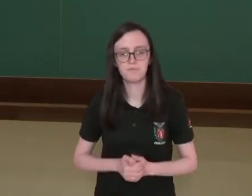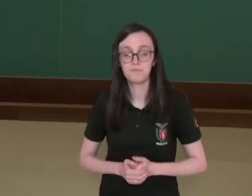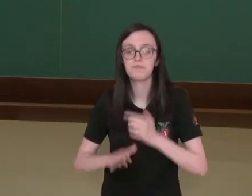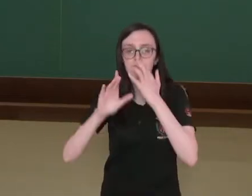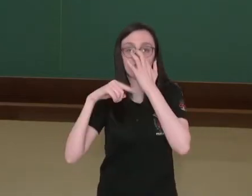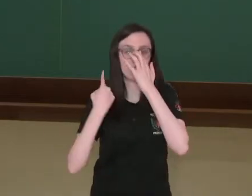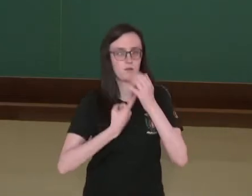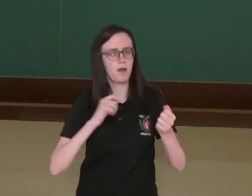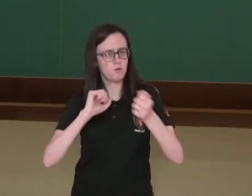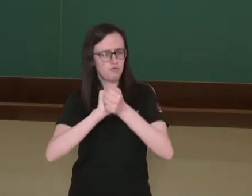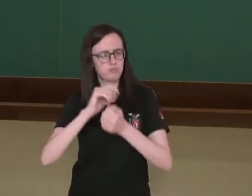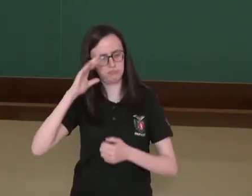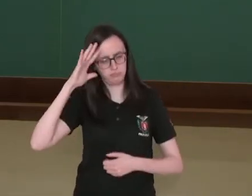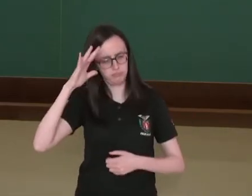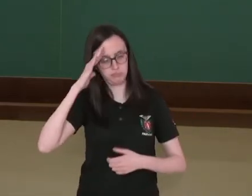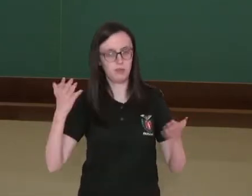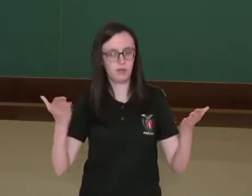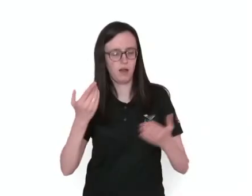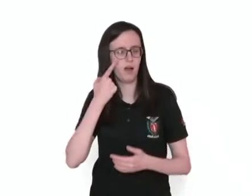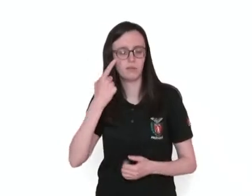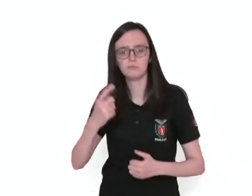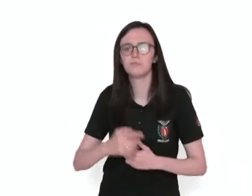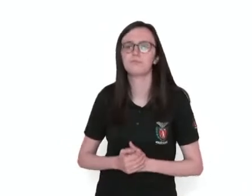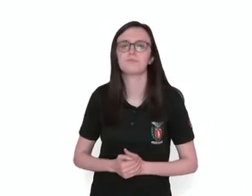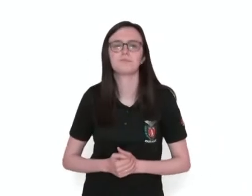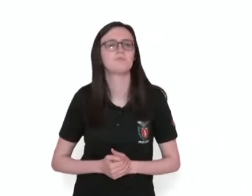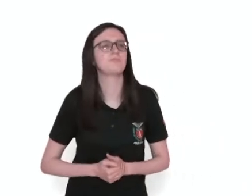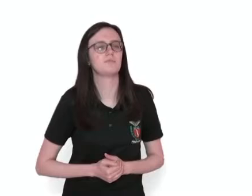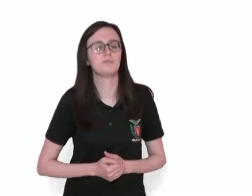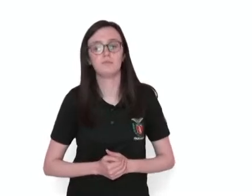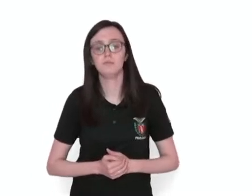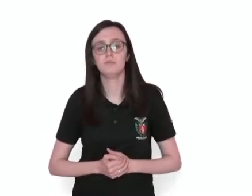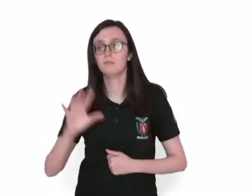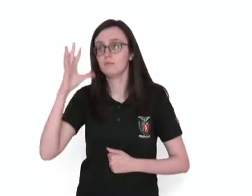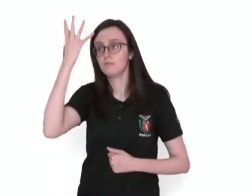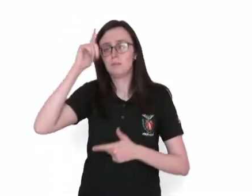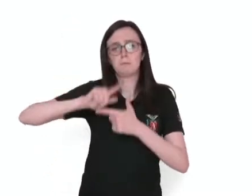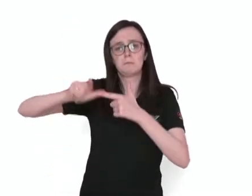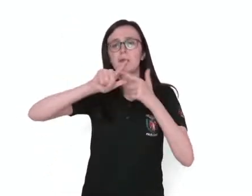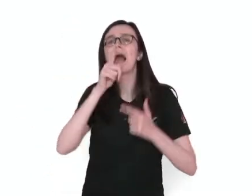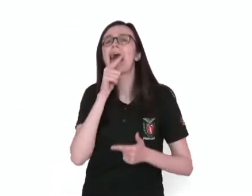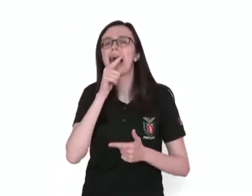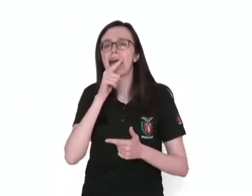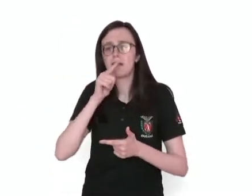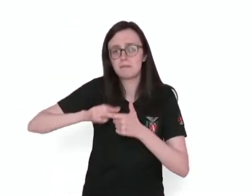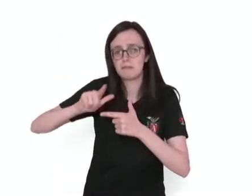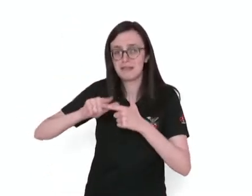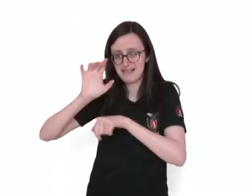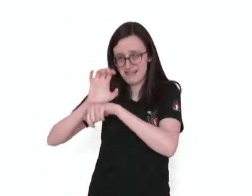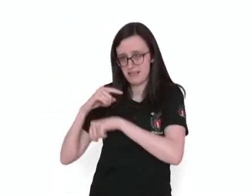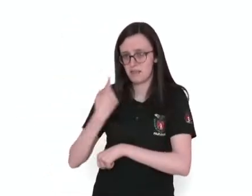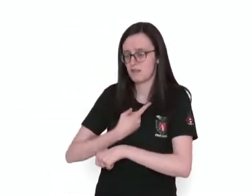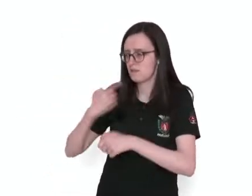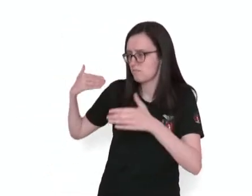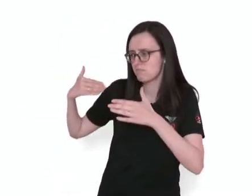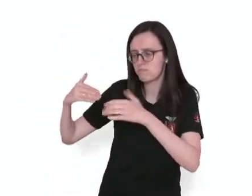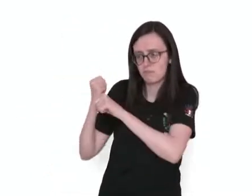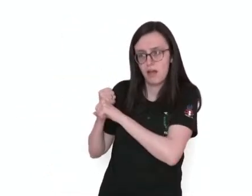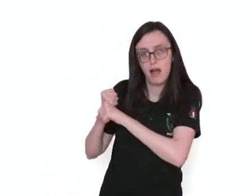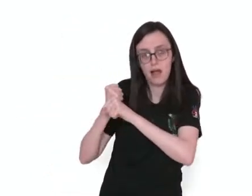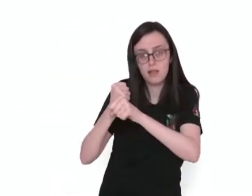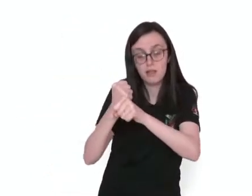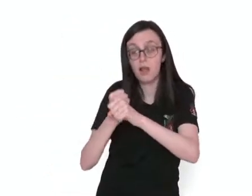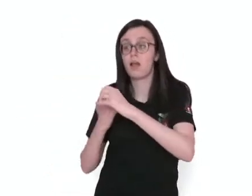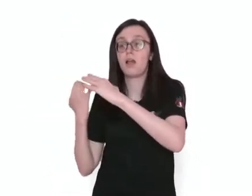Vamos pensar juntos aqui num problema. Frente à crise hídrica que o nosso estado vem enfrentando nos últimos anos,